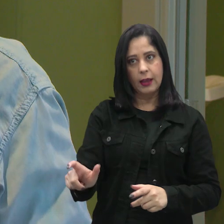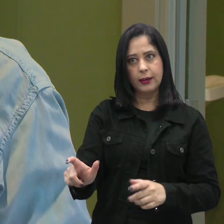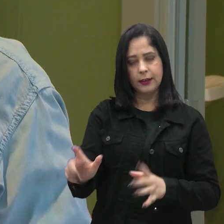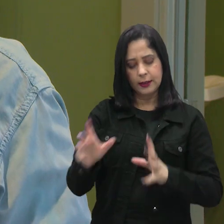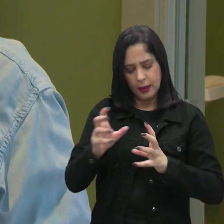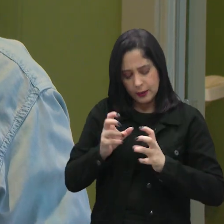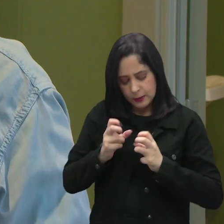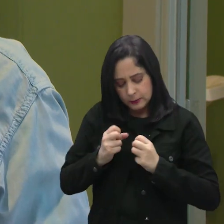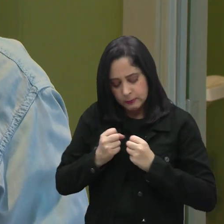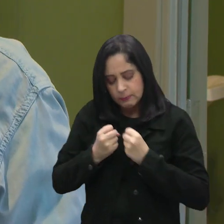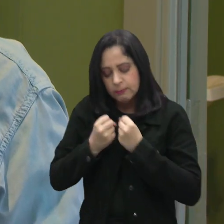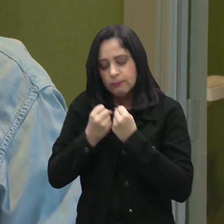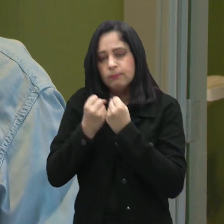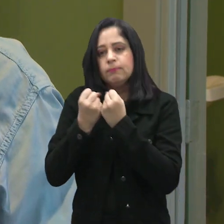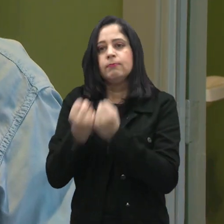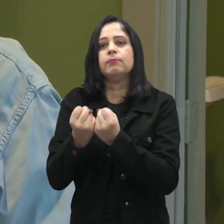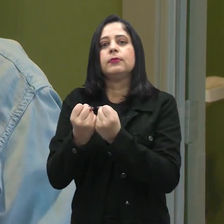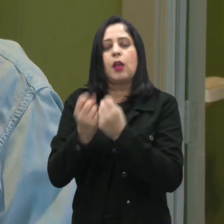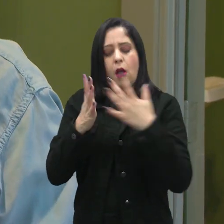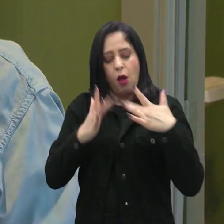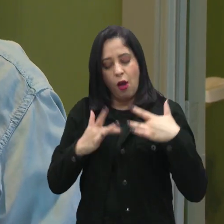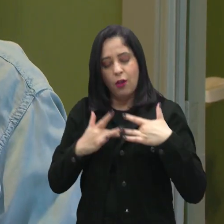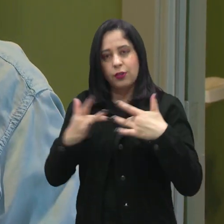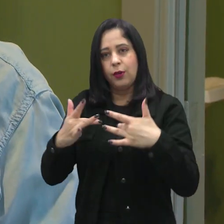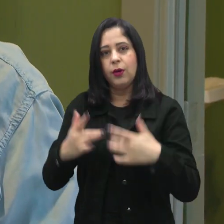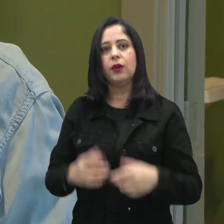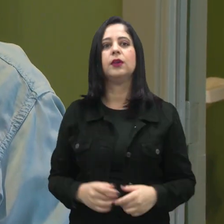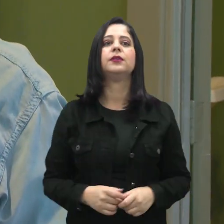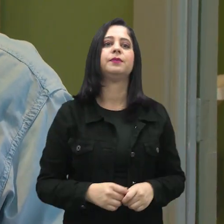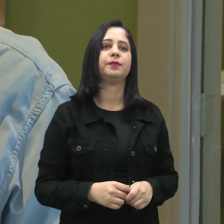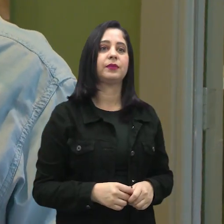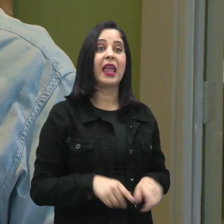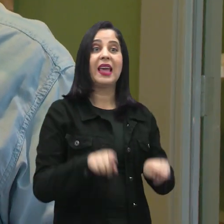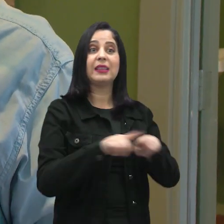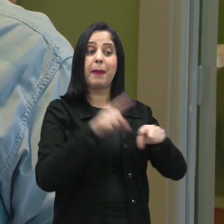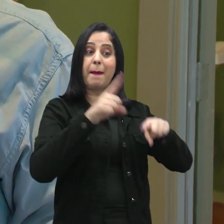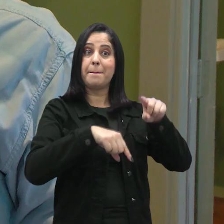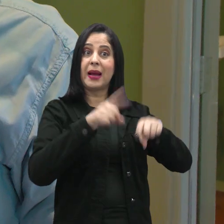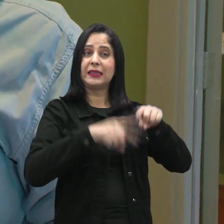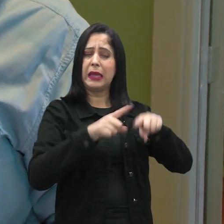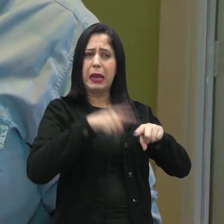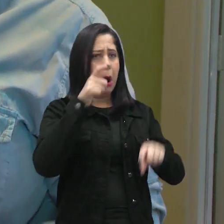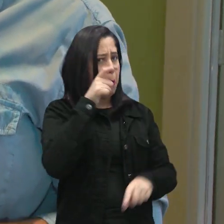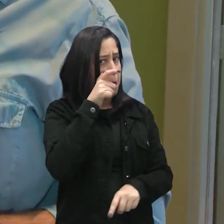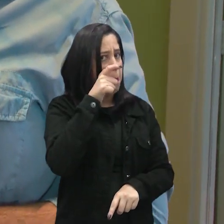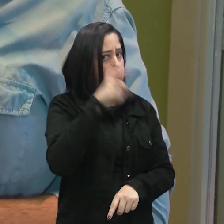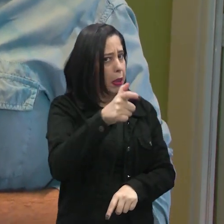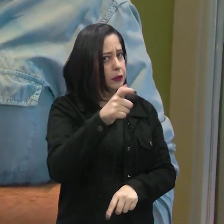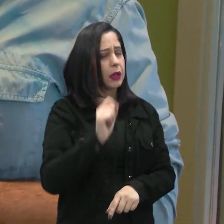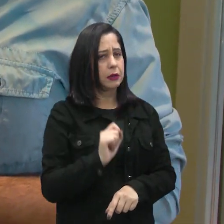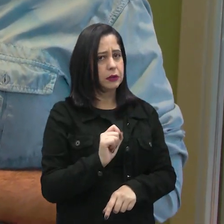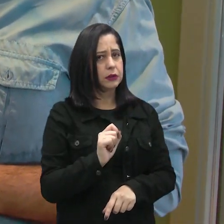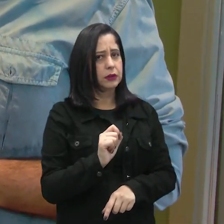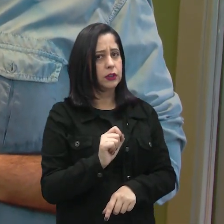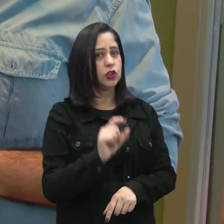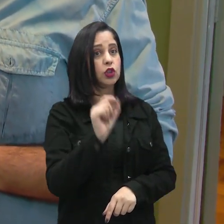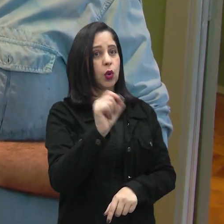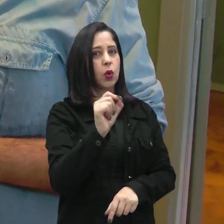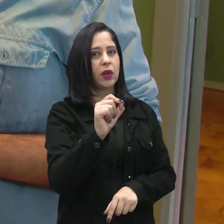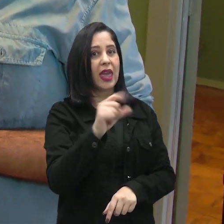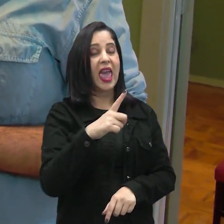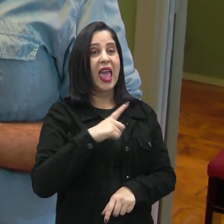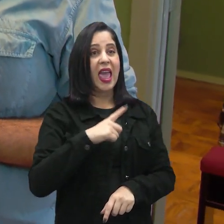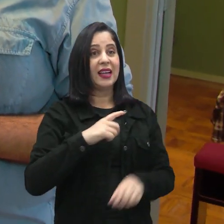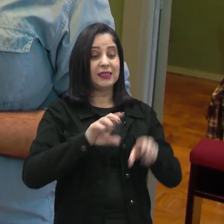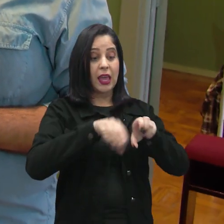ofereceu-se oferecendo aos demais, fazendo de fato presença na cidade. Um outro objeto que chama bastante atenção quando a gente dá uma olhadinha ali dentro da